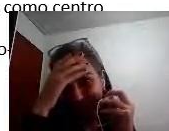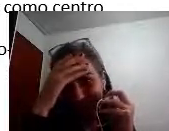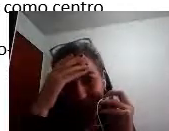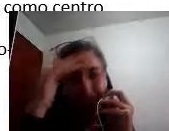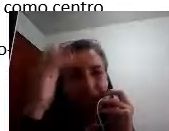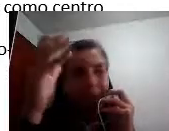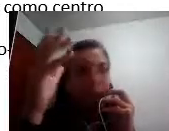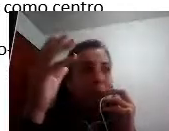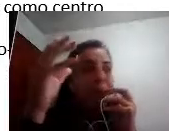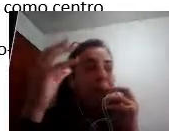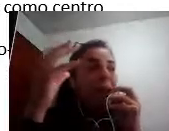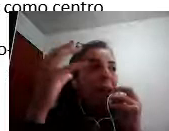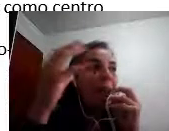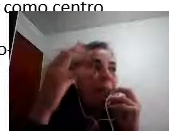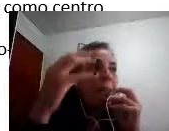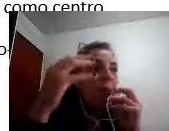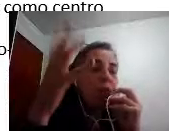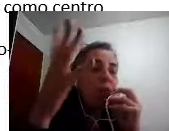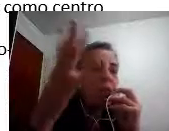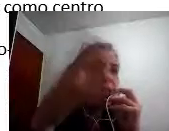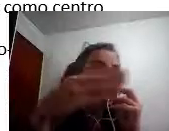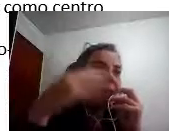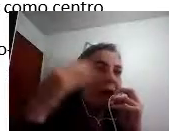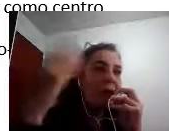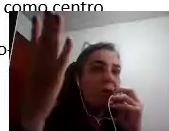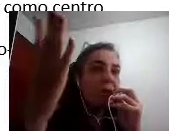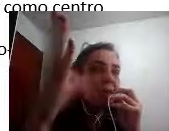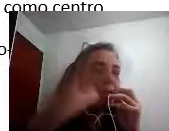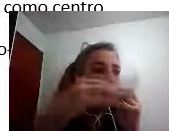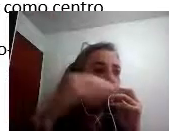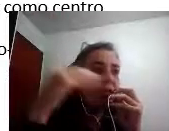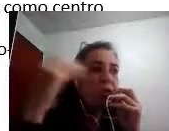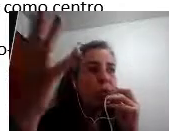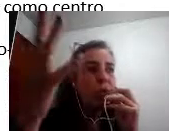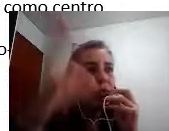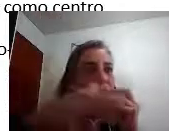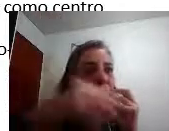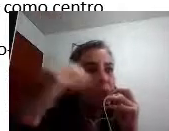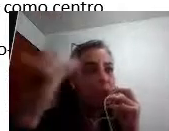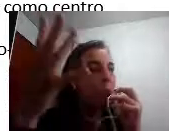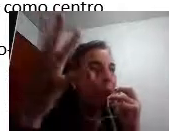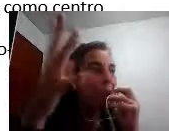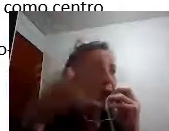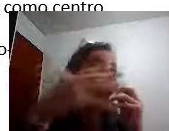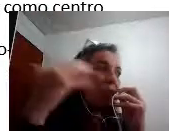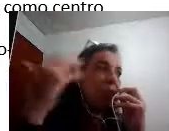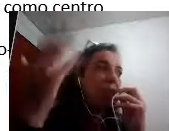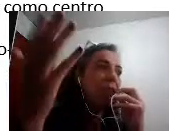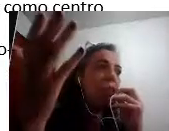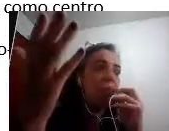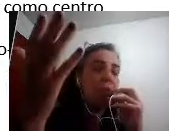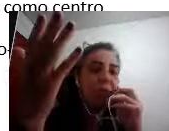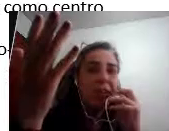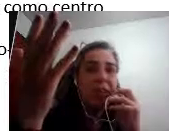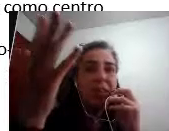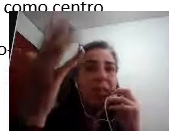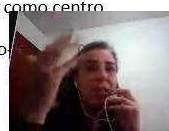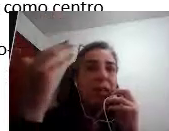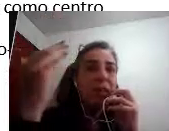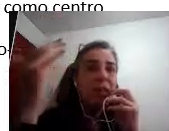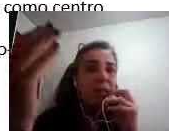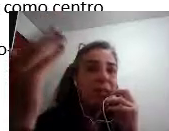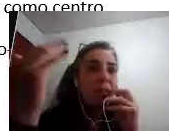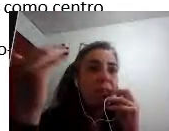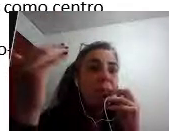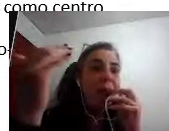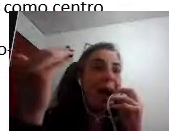2020, né? Vamos dizer assim, pessoas e cidadãos mal instruídos e mal informados e ignorantes, vamos dizer assim,